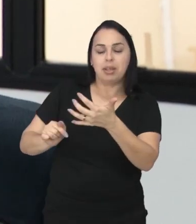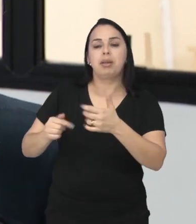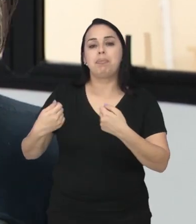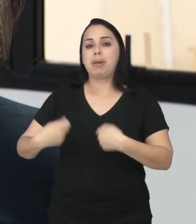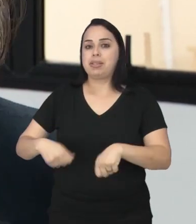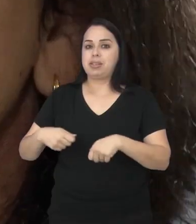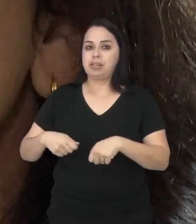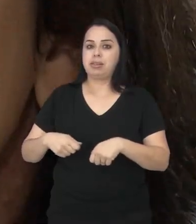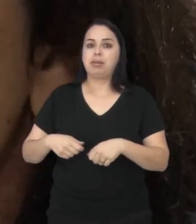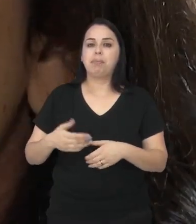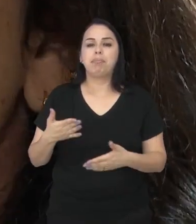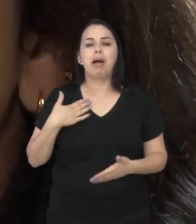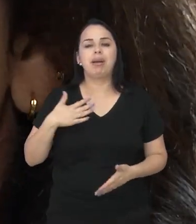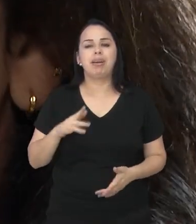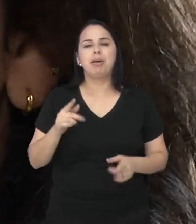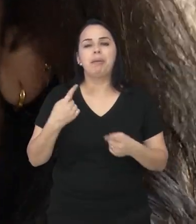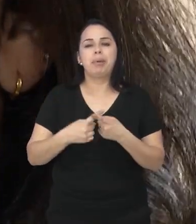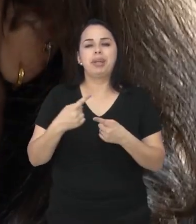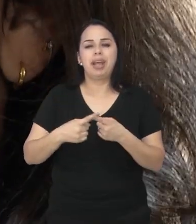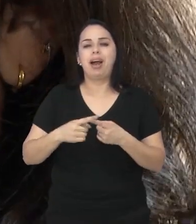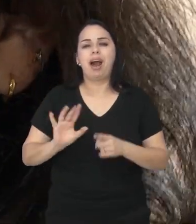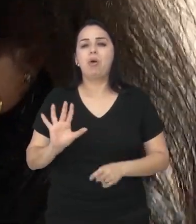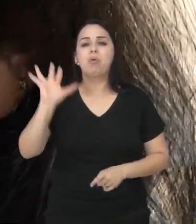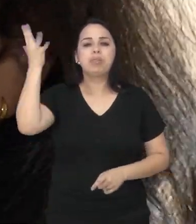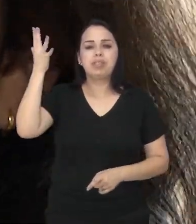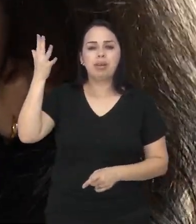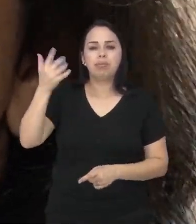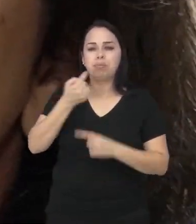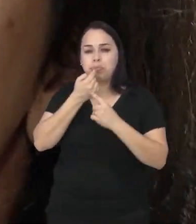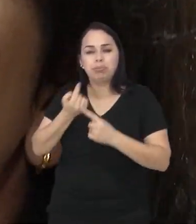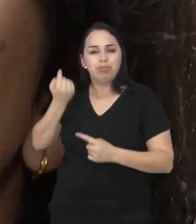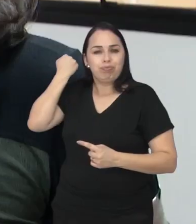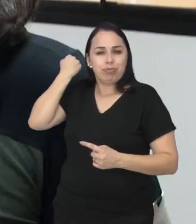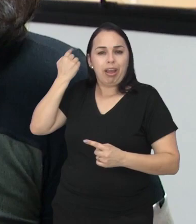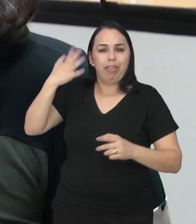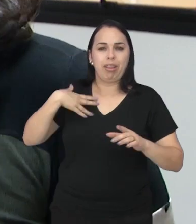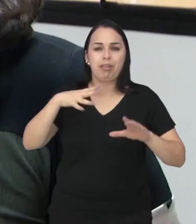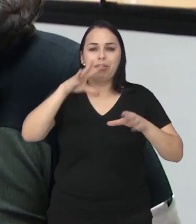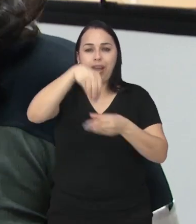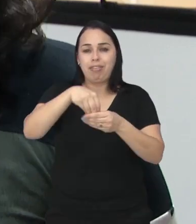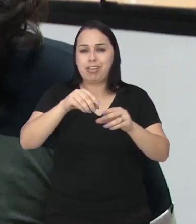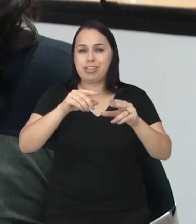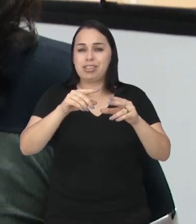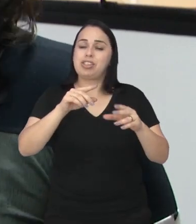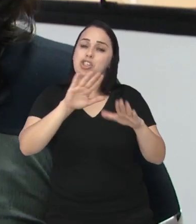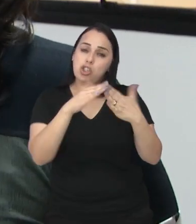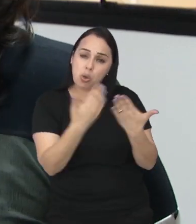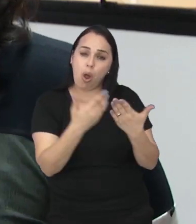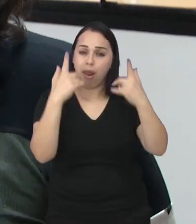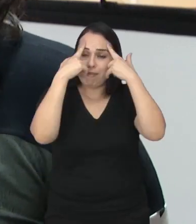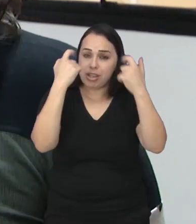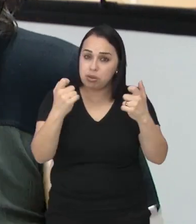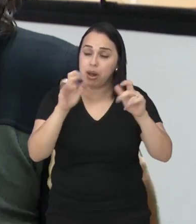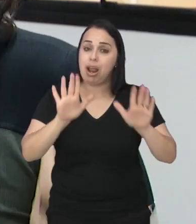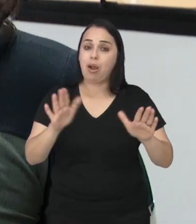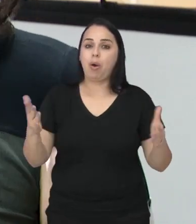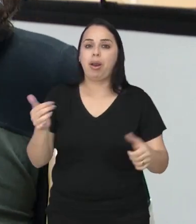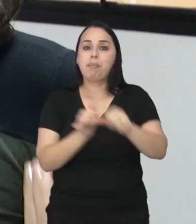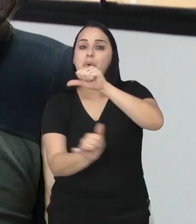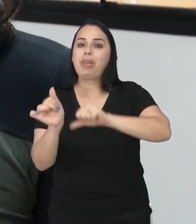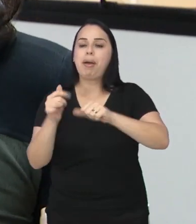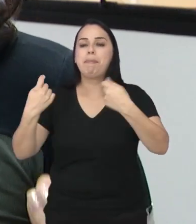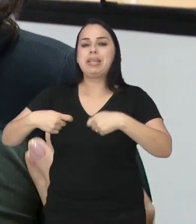ser tomadas por conta dos casos recentes de ataques nas escolas. Trabalhar uma cultura de paz, né?